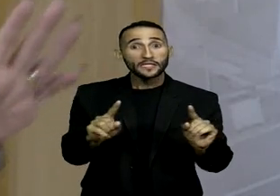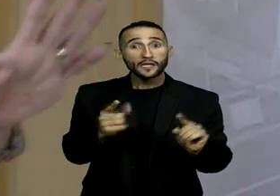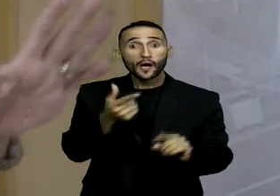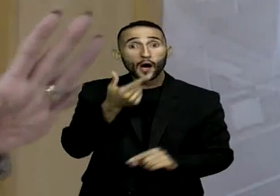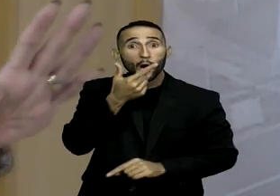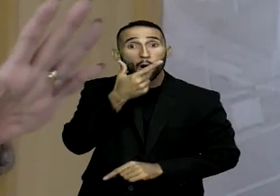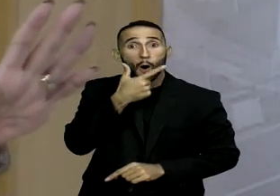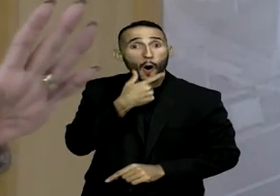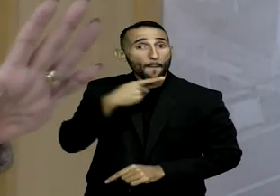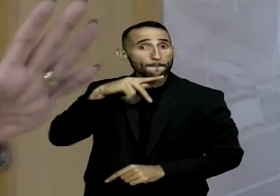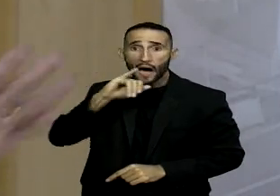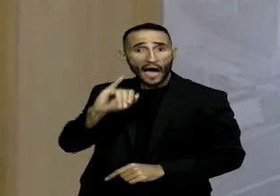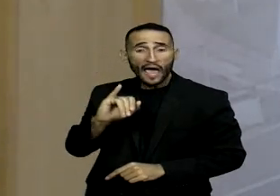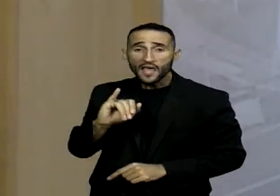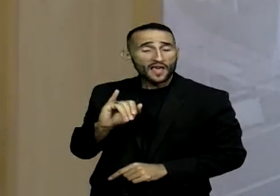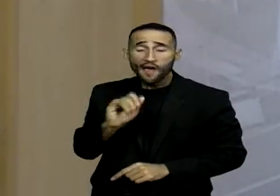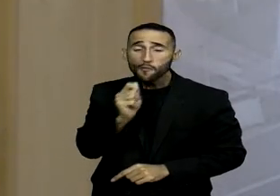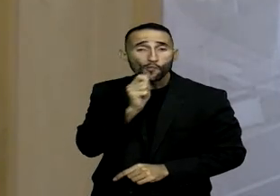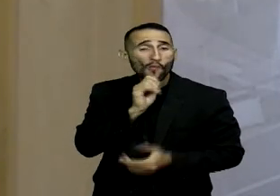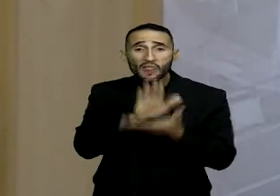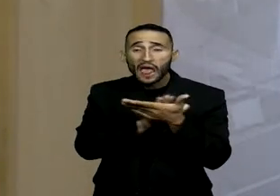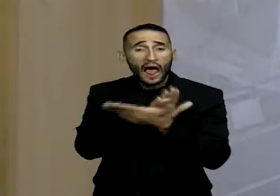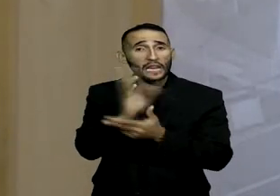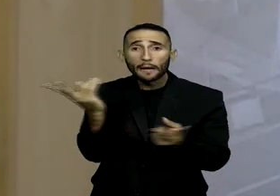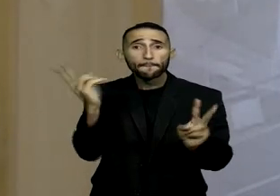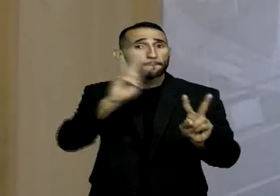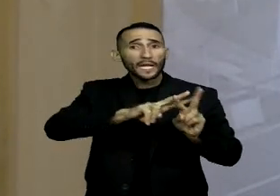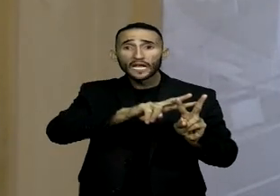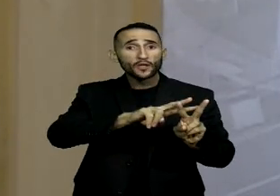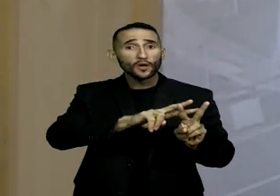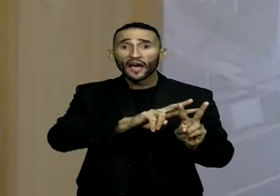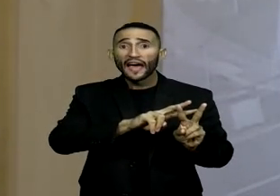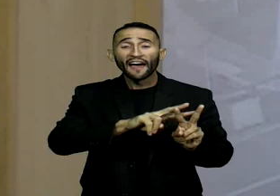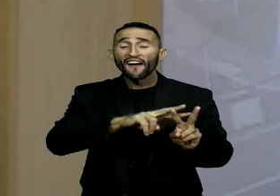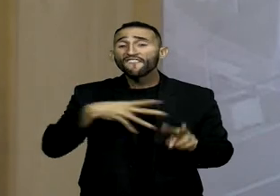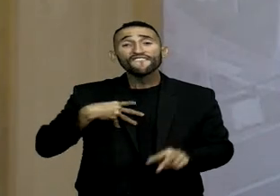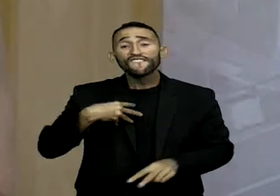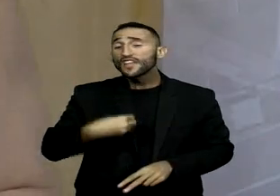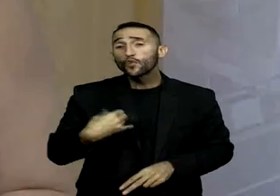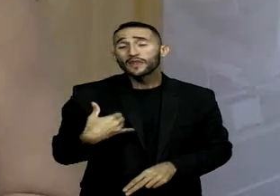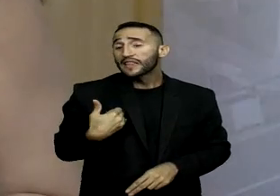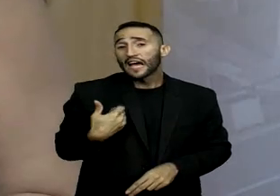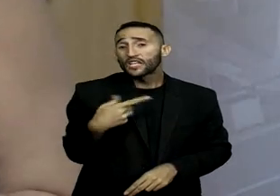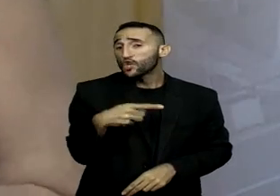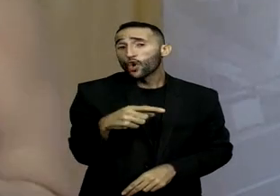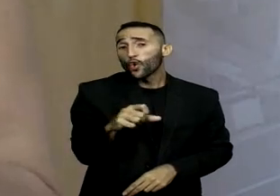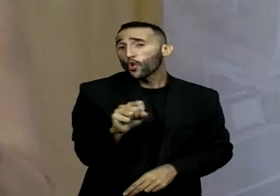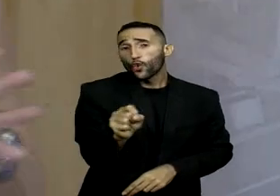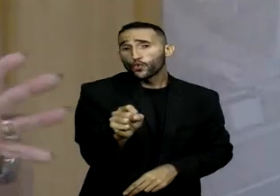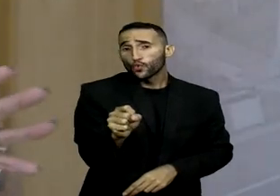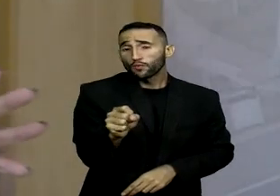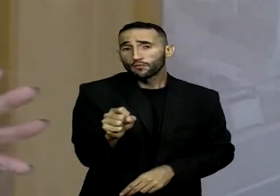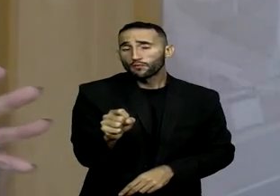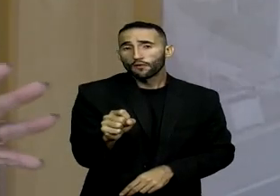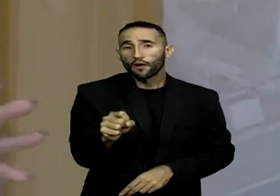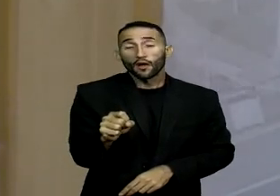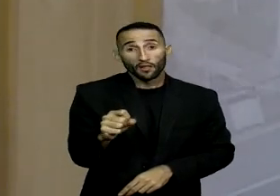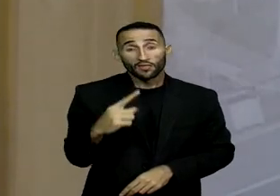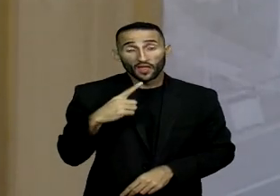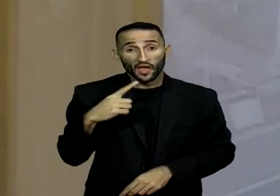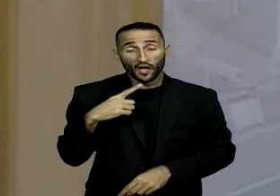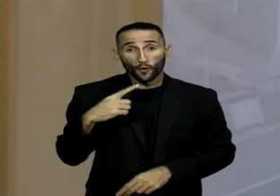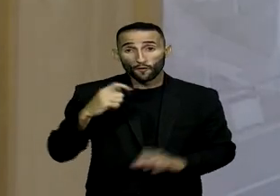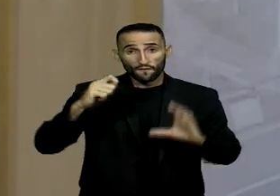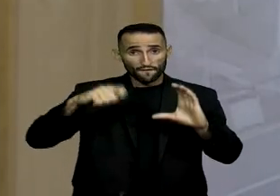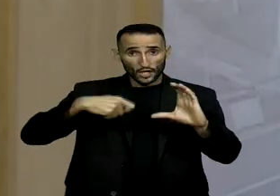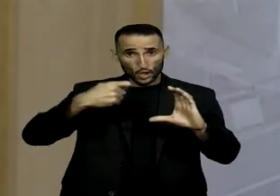Esse pai está solto. Uma criança de 8 anos, ele ainda teve, no vídeo, eu não assisti